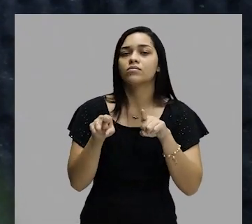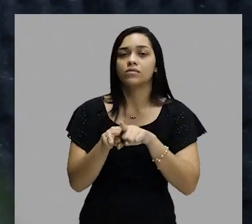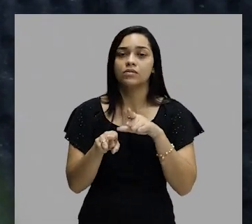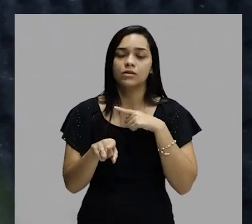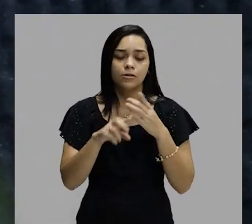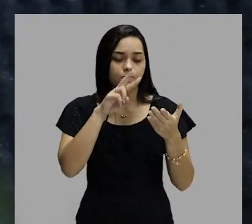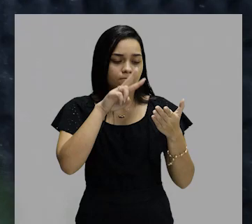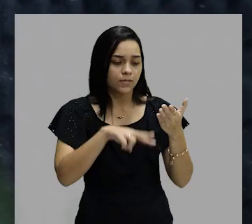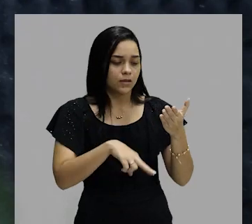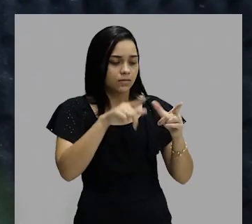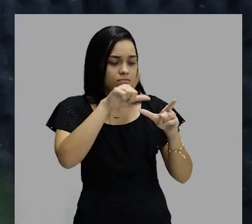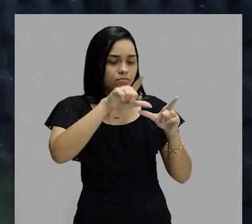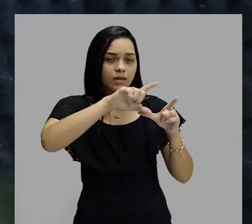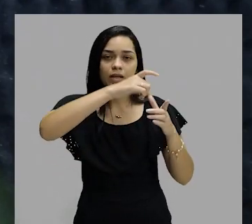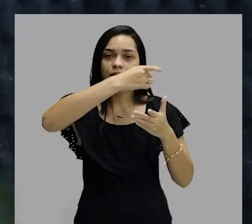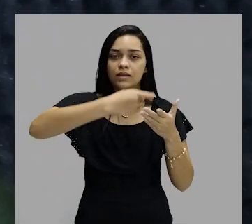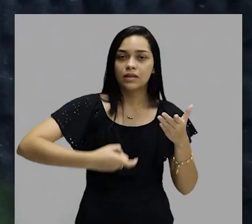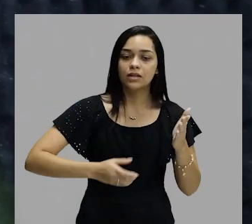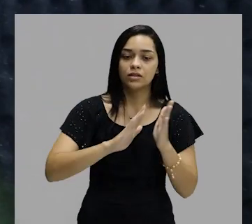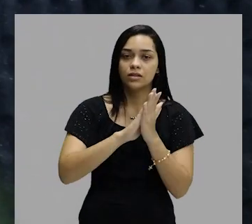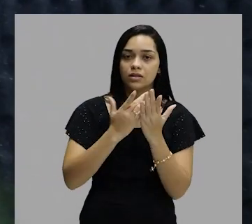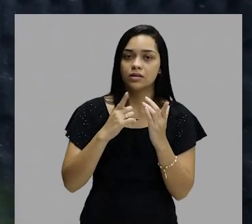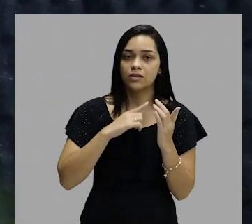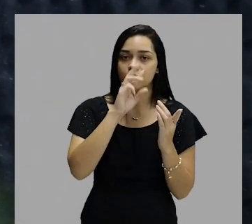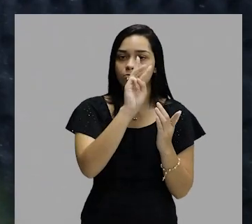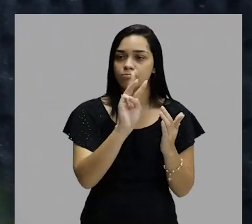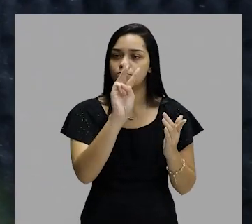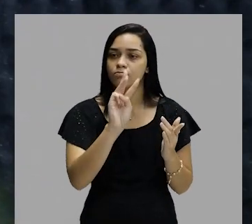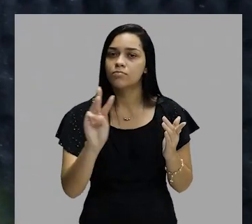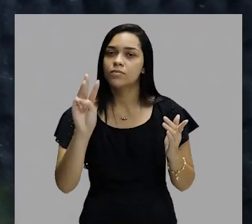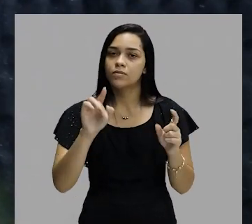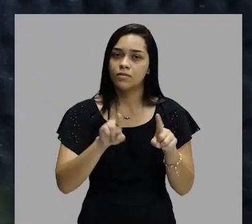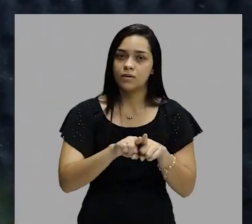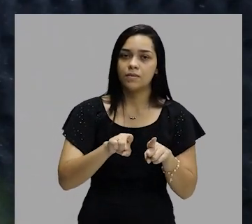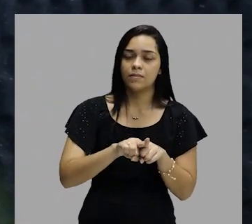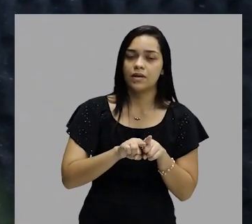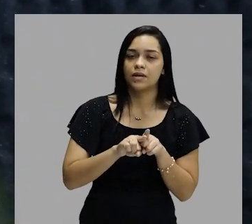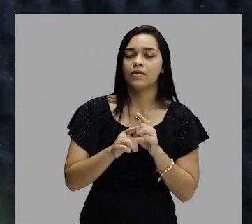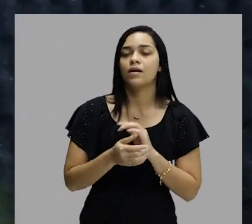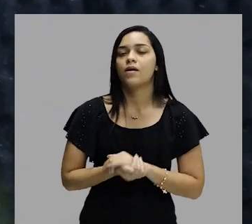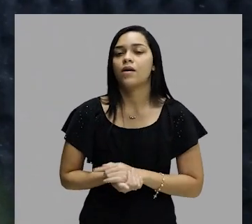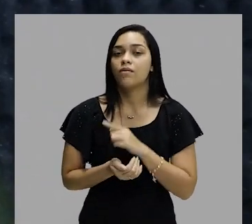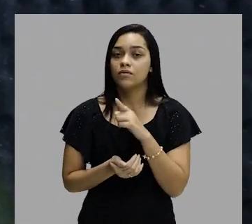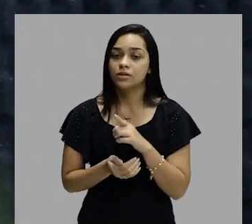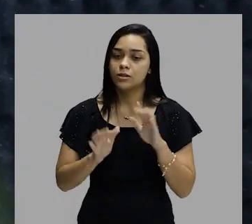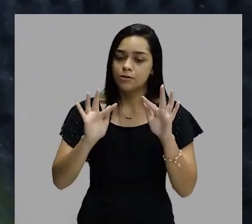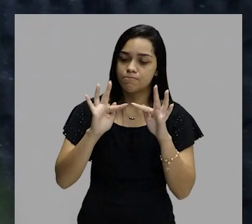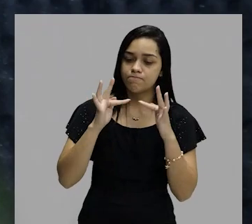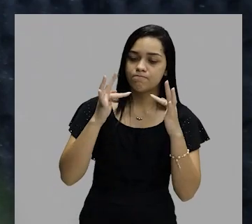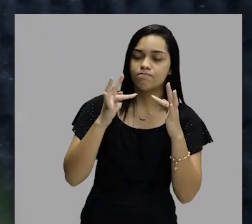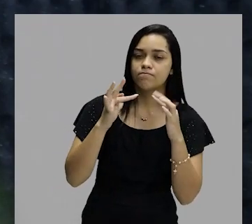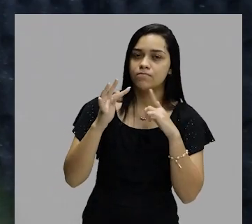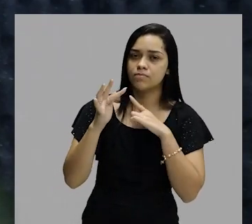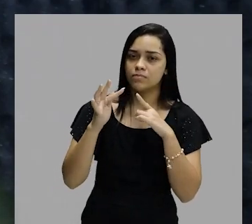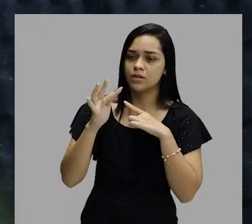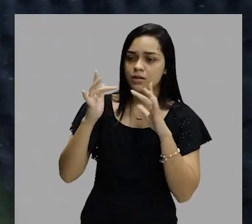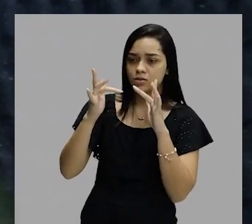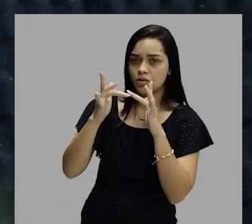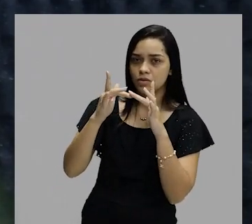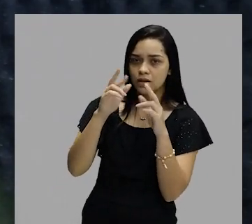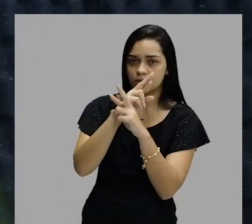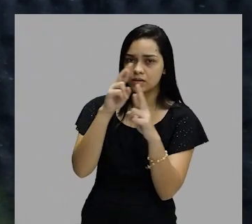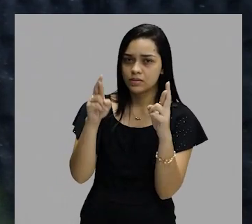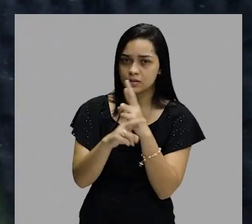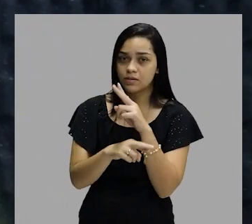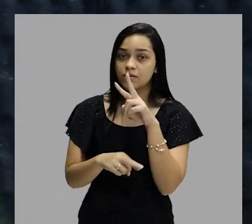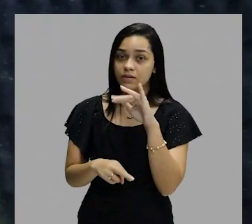de música, leia texto, abra sites de notícia, por exemplo. Além de você ficar familiarizado com as atualidades, você